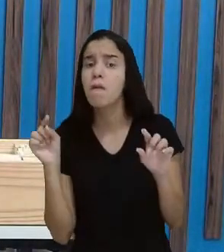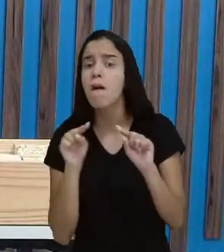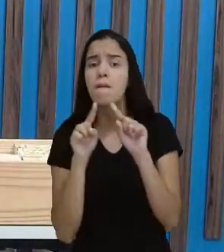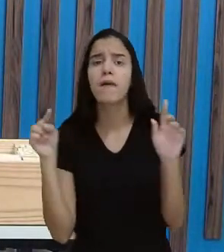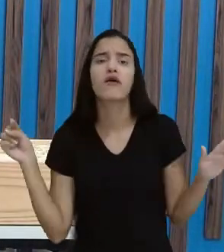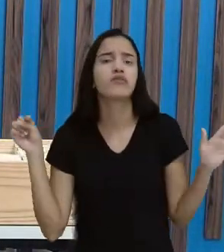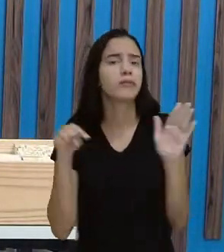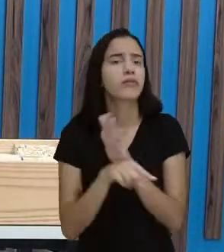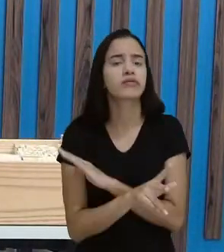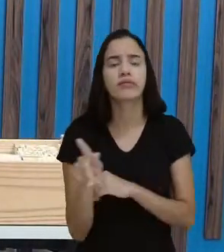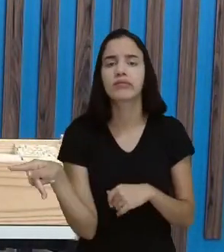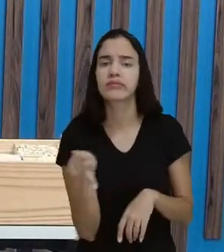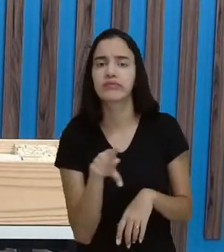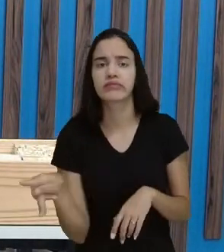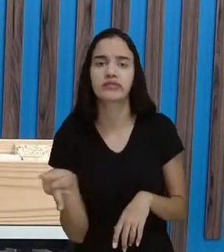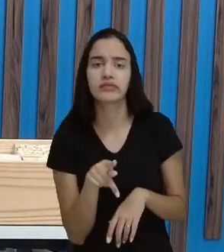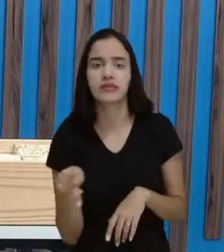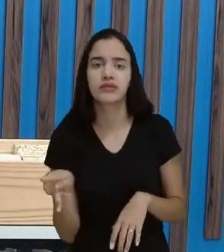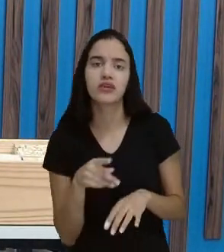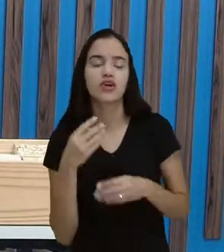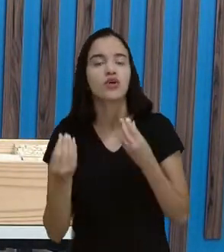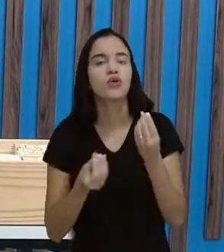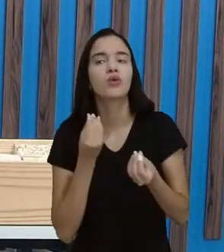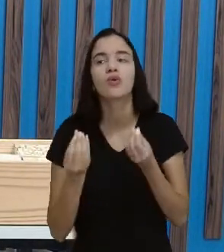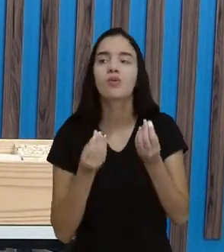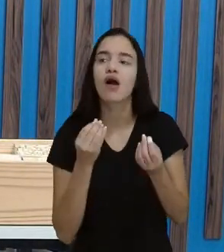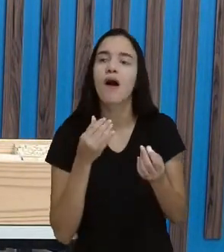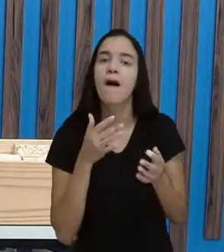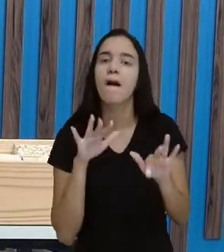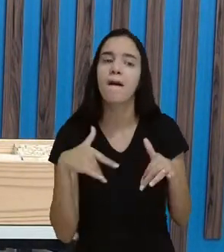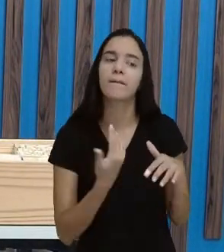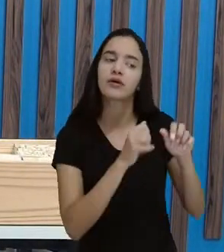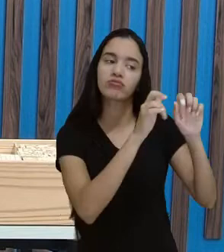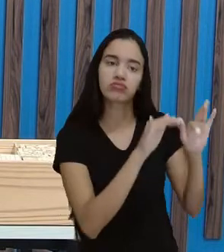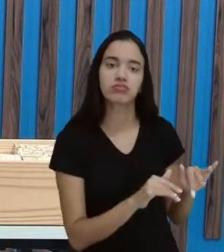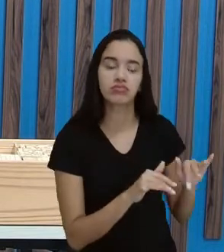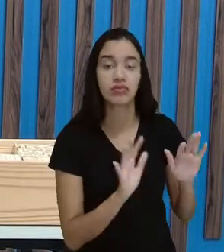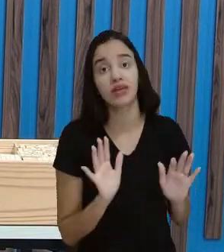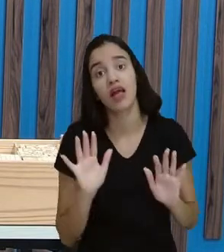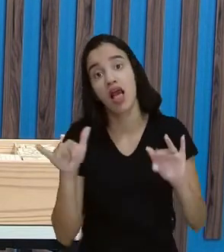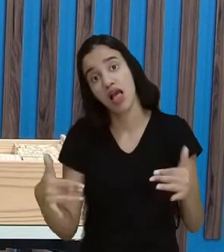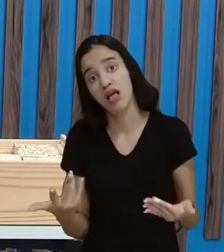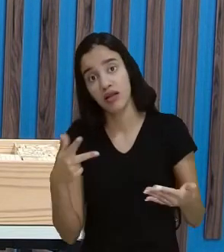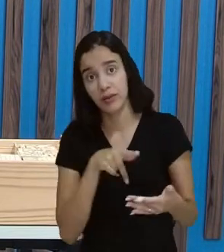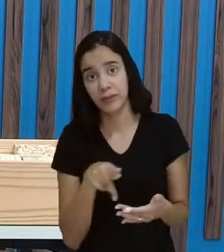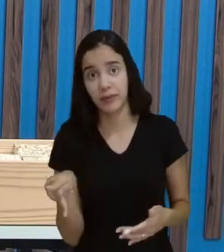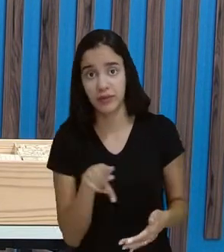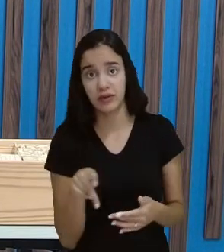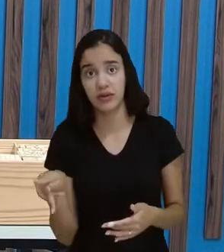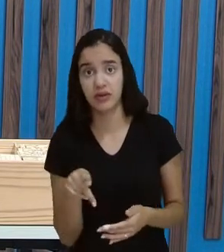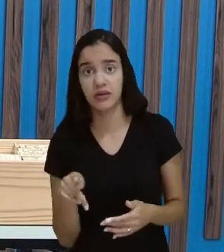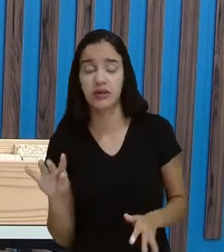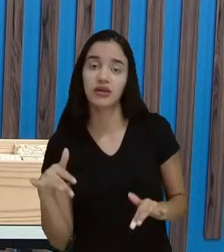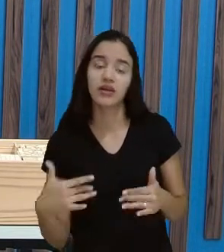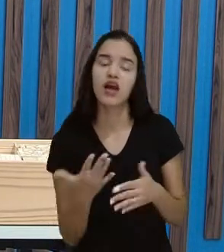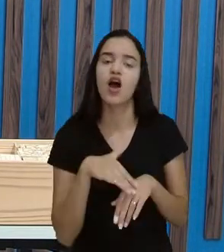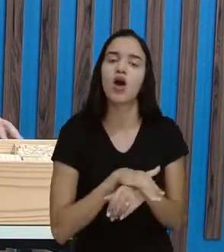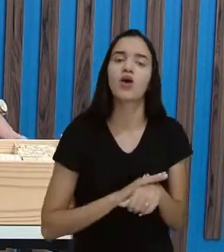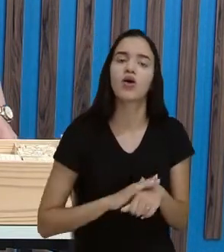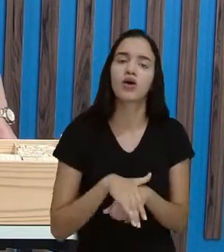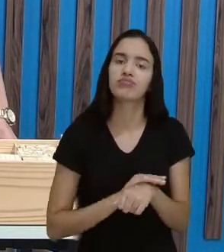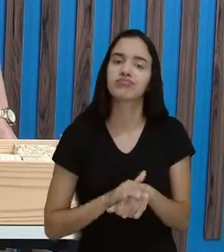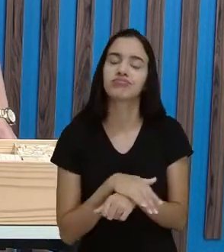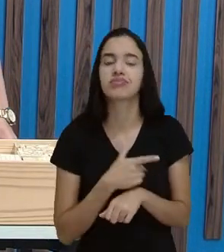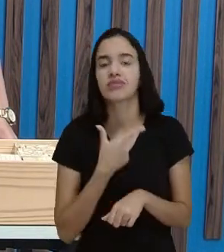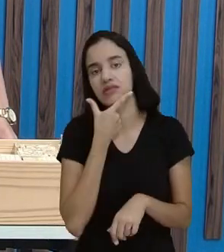para a professora Esther. Como está a movimentação aí, professora Esther? Então, professora Verônica, eu estava aqui conversando com